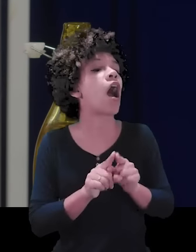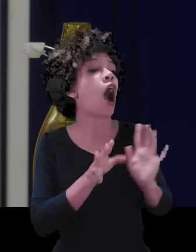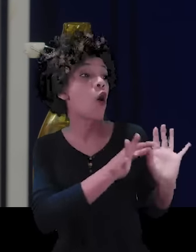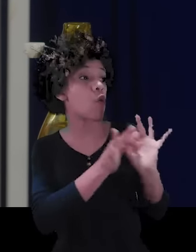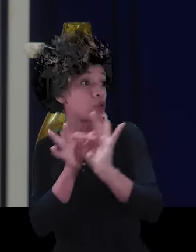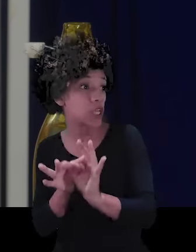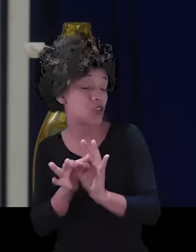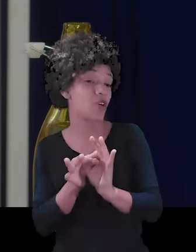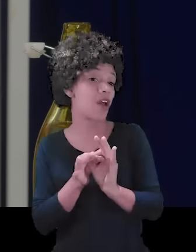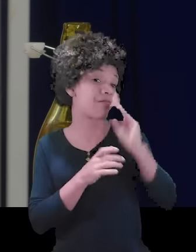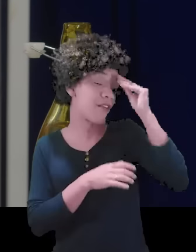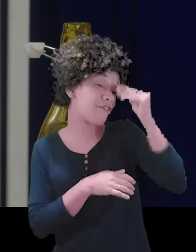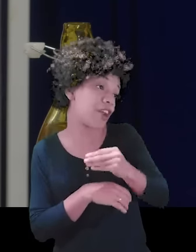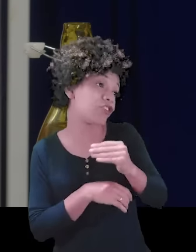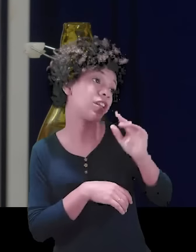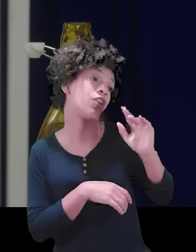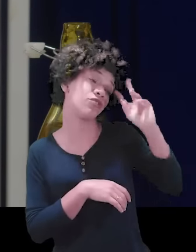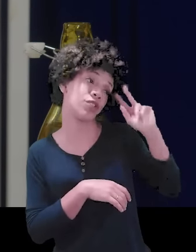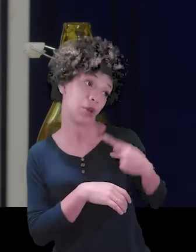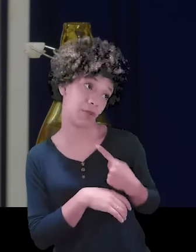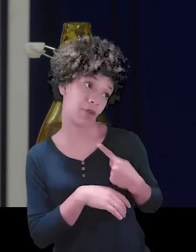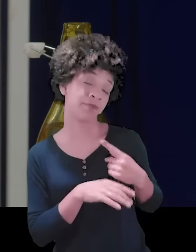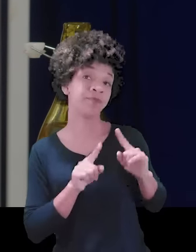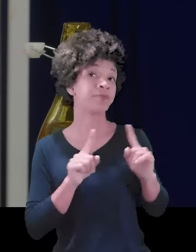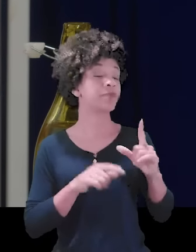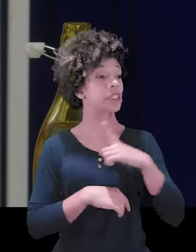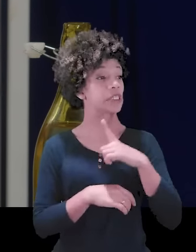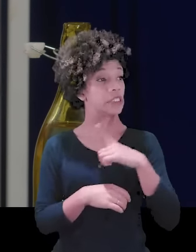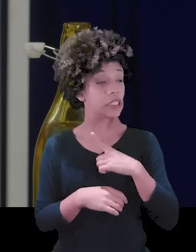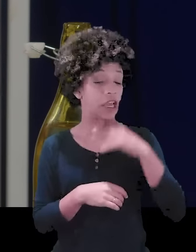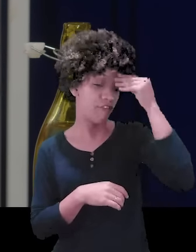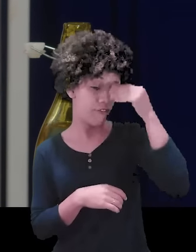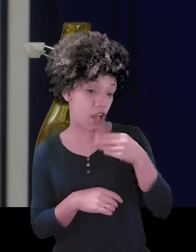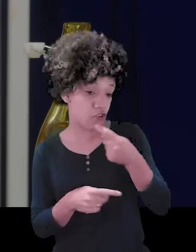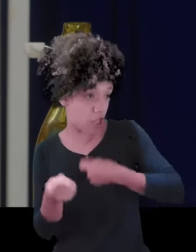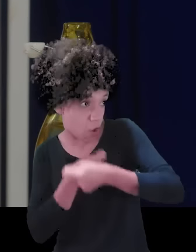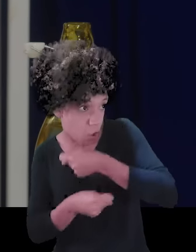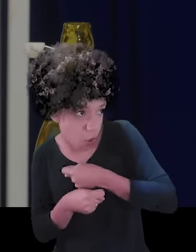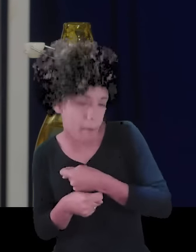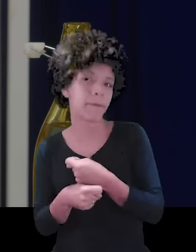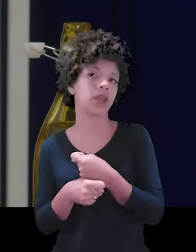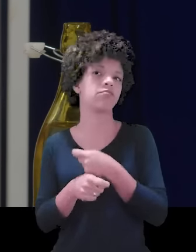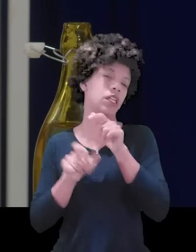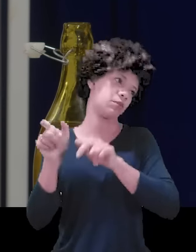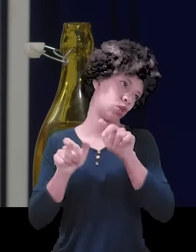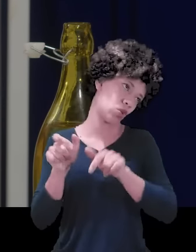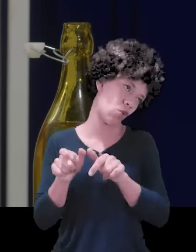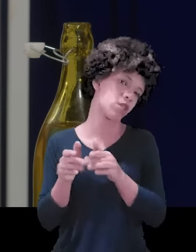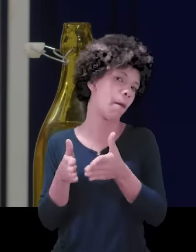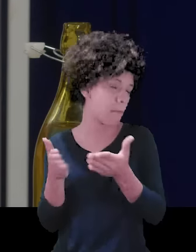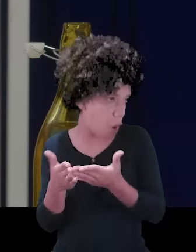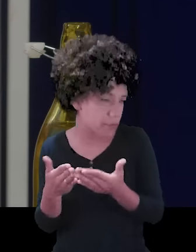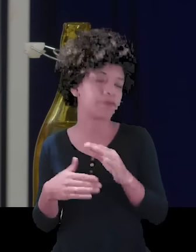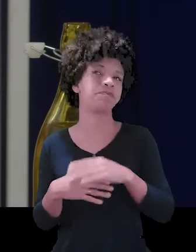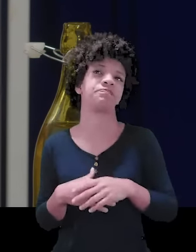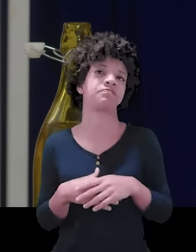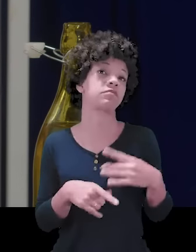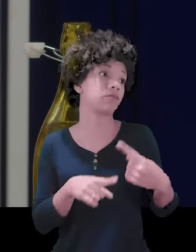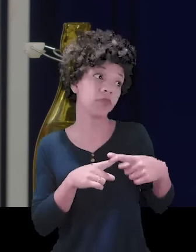associada a uma vulnerabilidade tá então existem vulnerabilidade Econômica que são as pessoas não é mais pobres